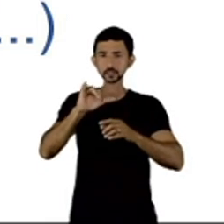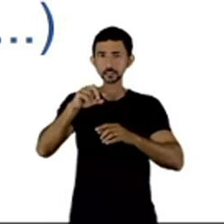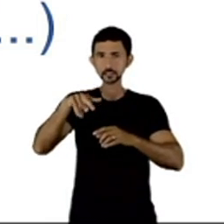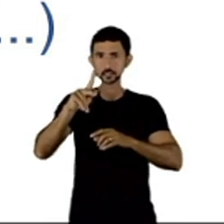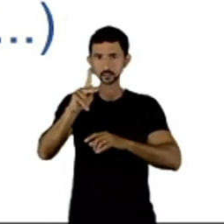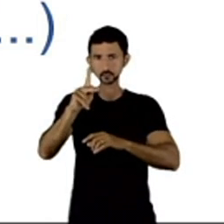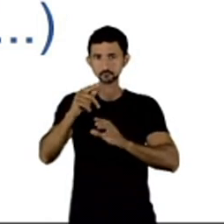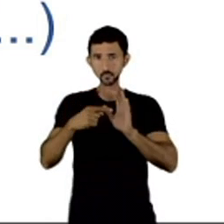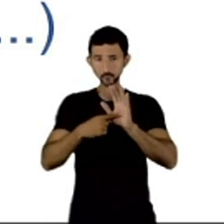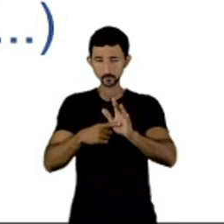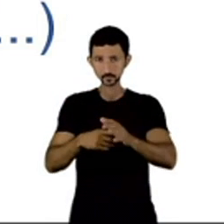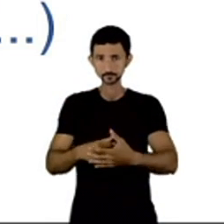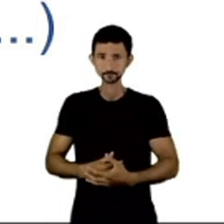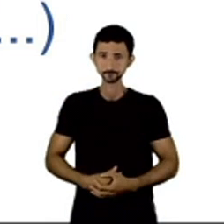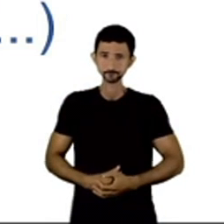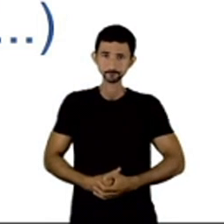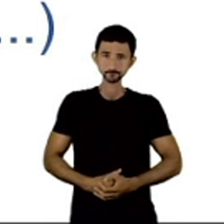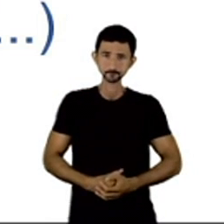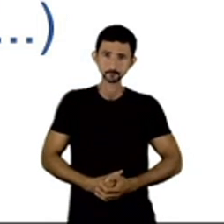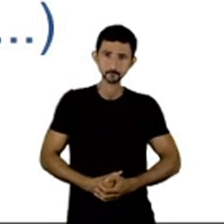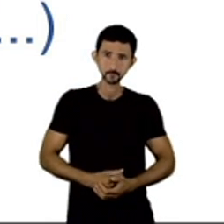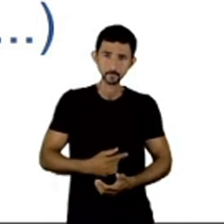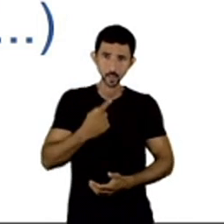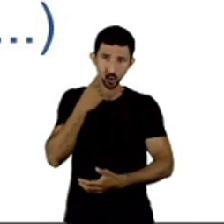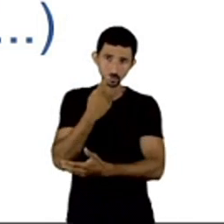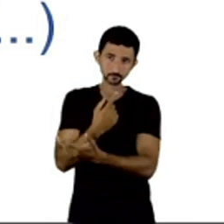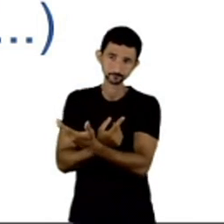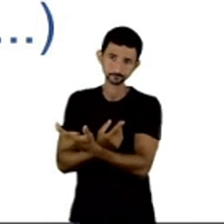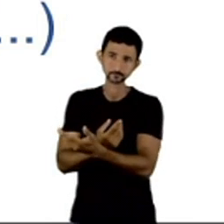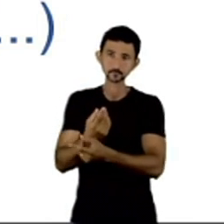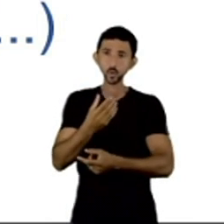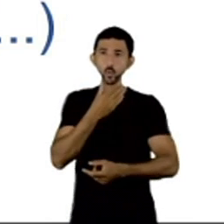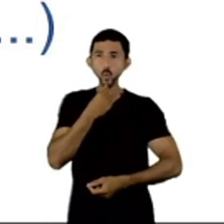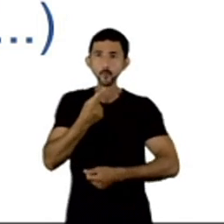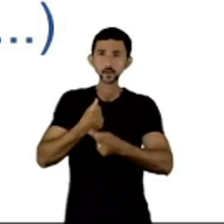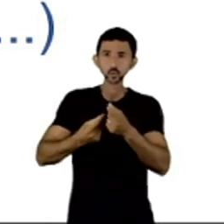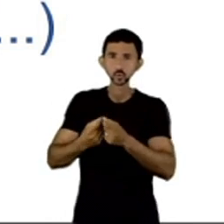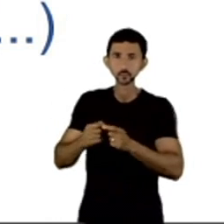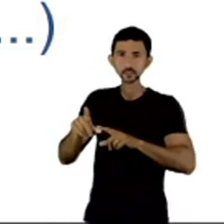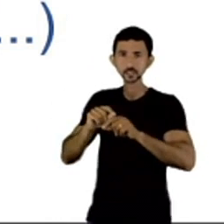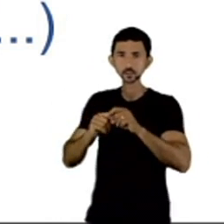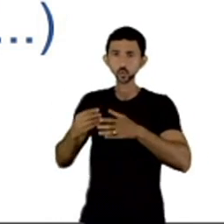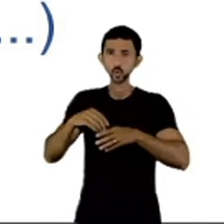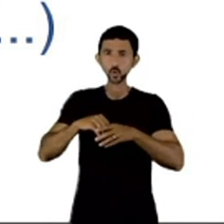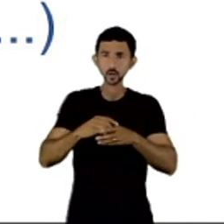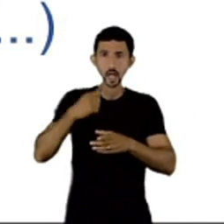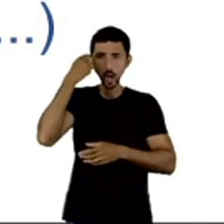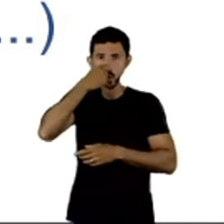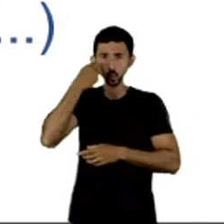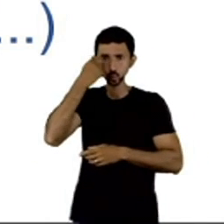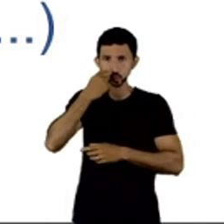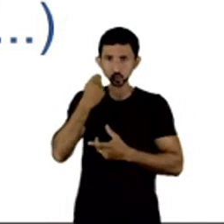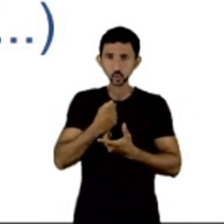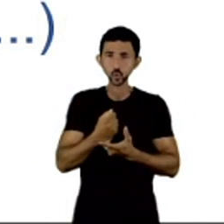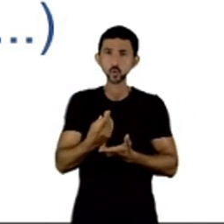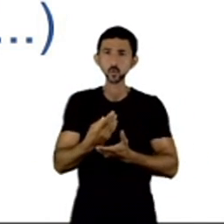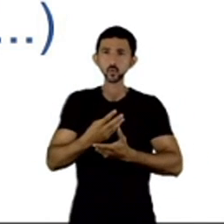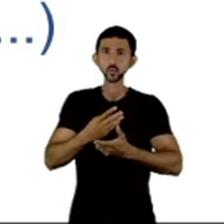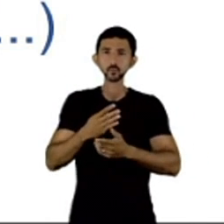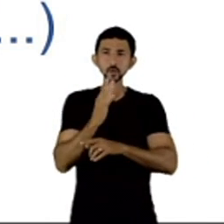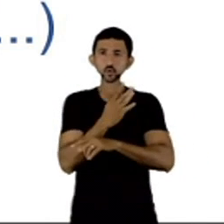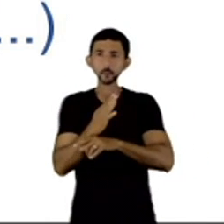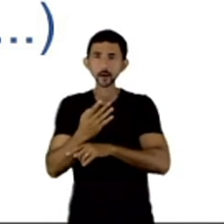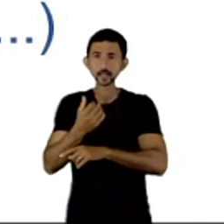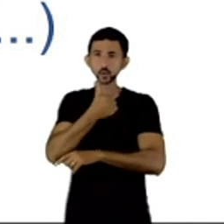a pouquinho. Veja, segundo Don Thompson, economista, colecionador e autor de O Tubarão, de 12 milhões de